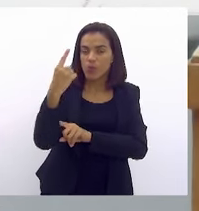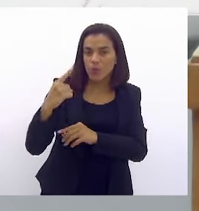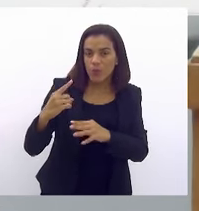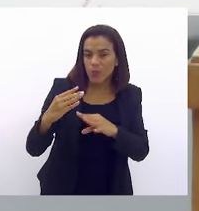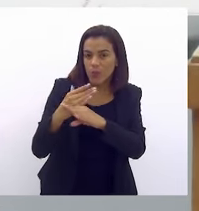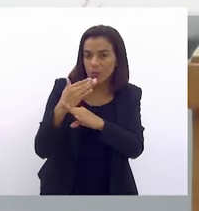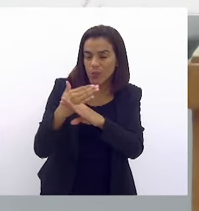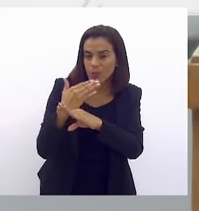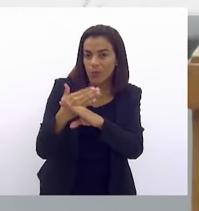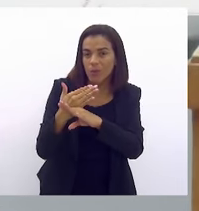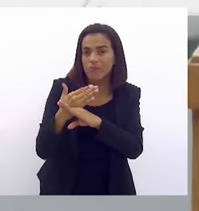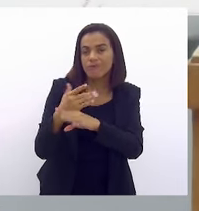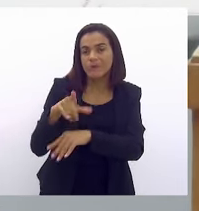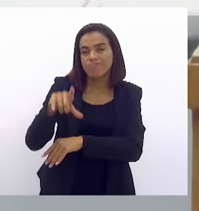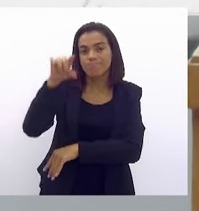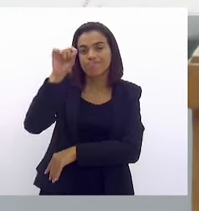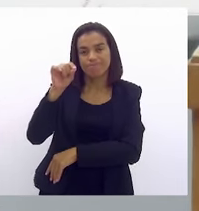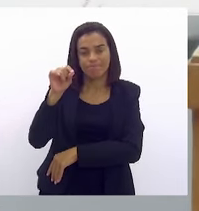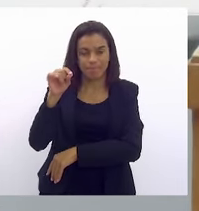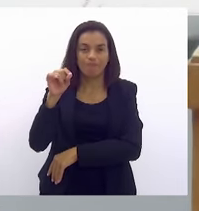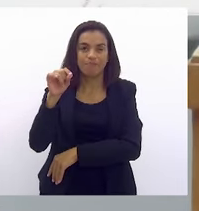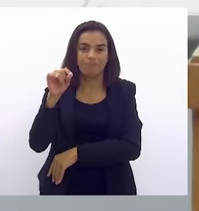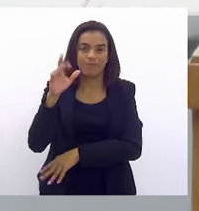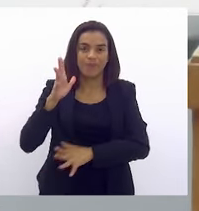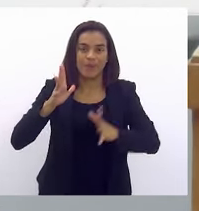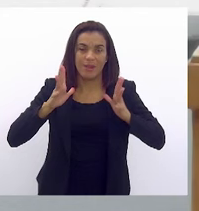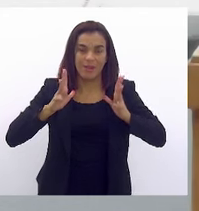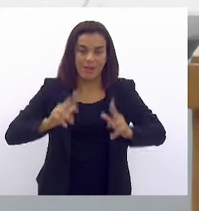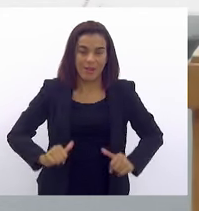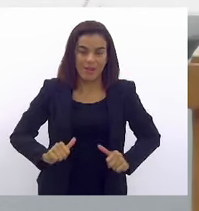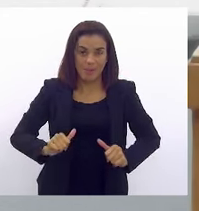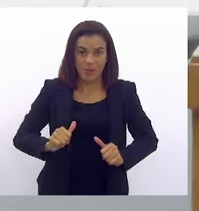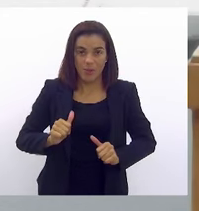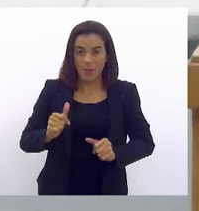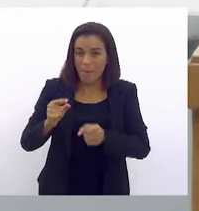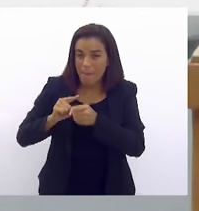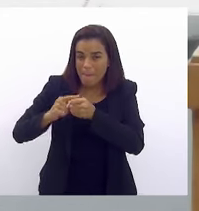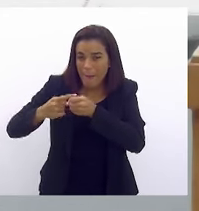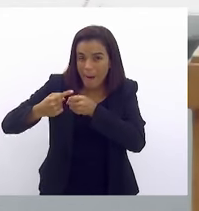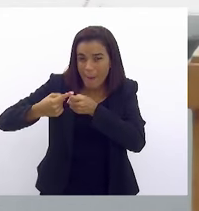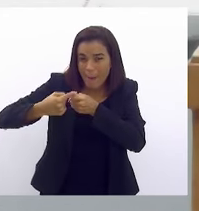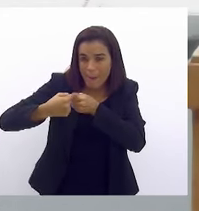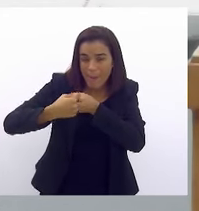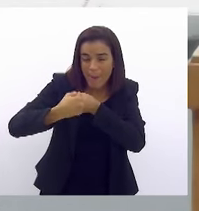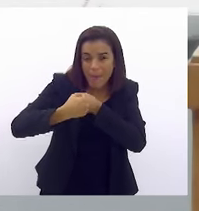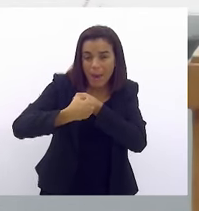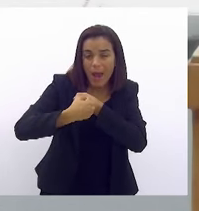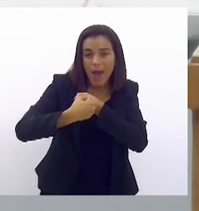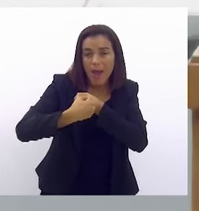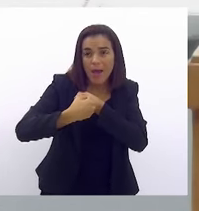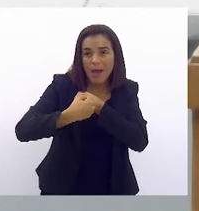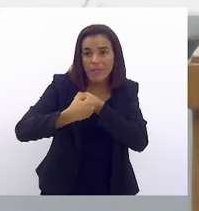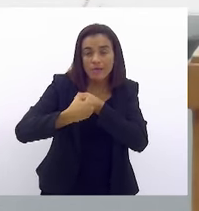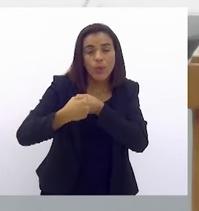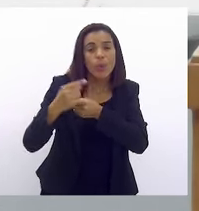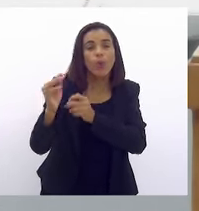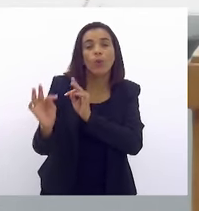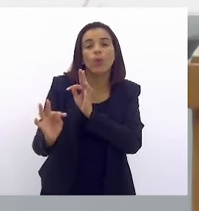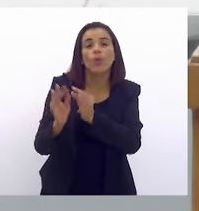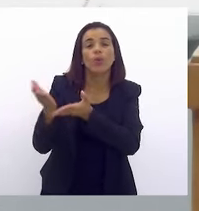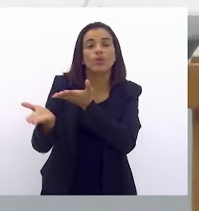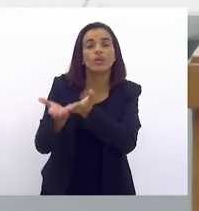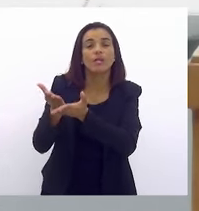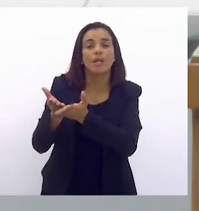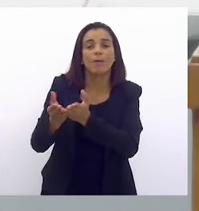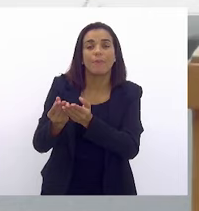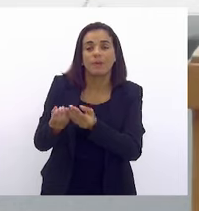o tratamento de esgoto através do município. Todos os outros municípios deram o seu tratamento para a iniciativa